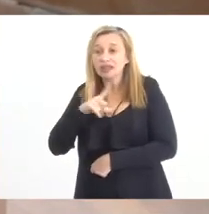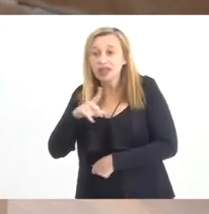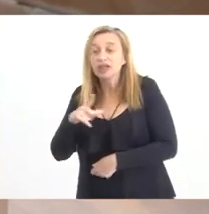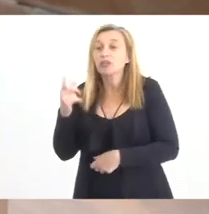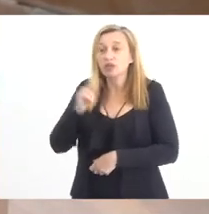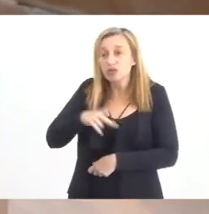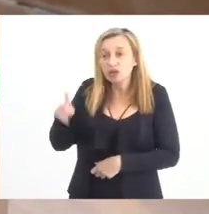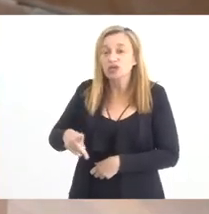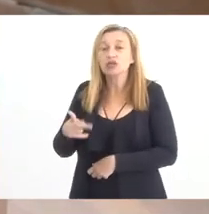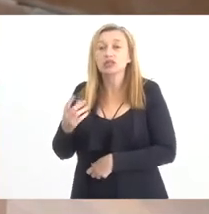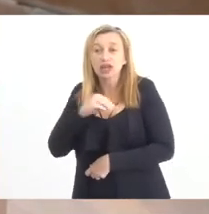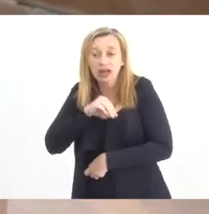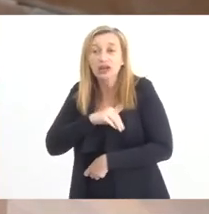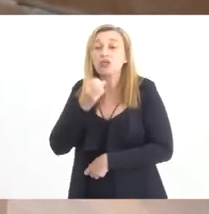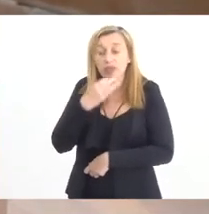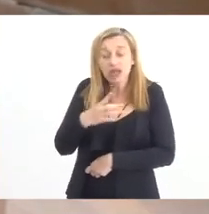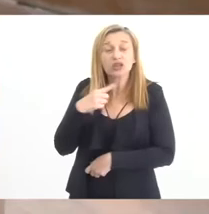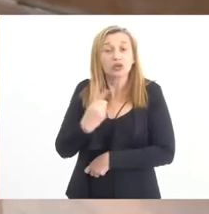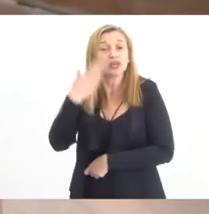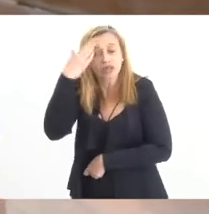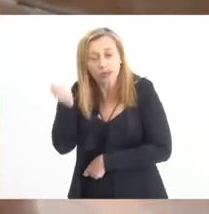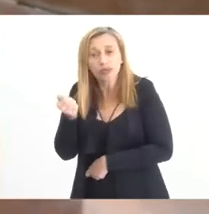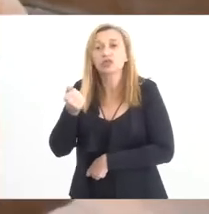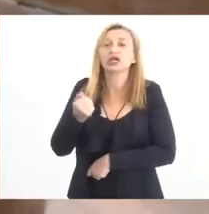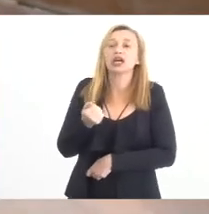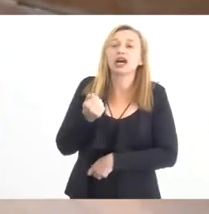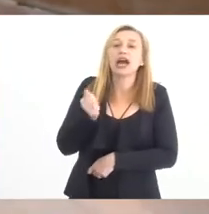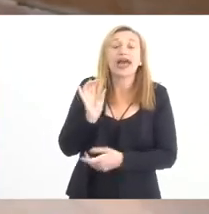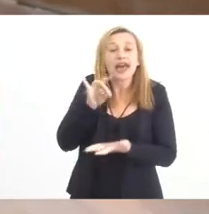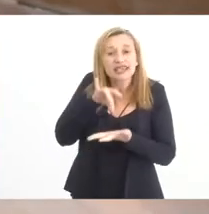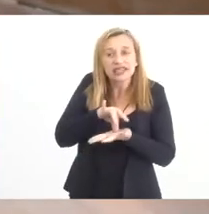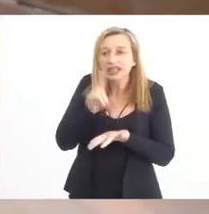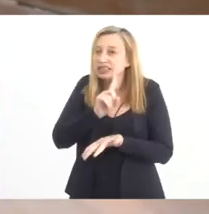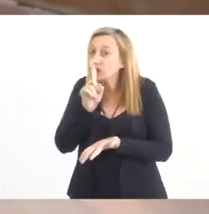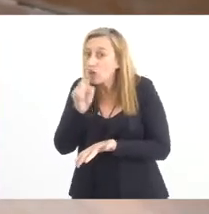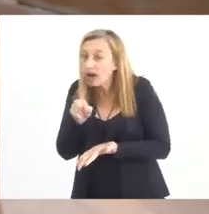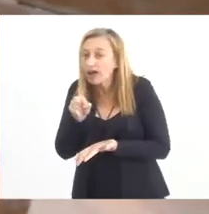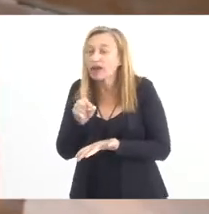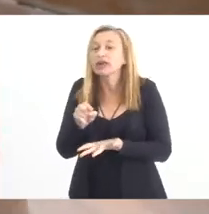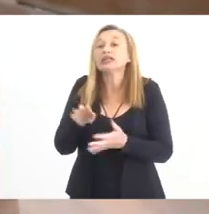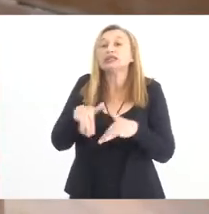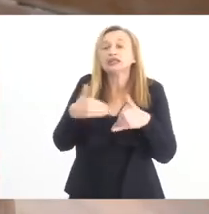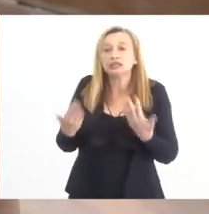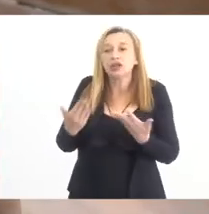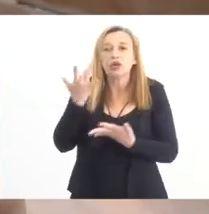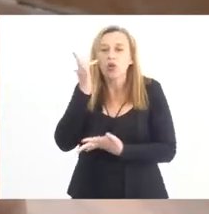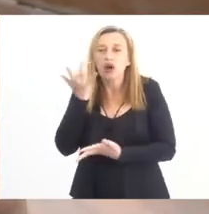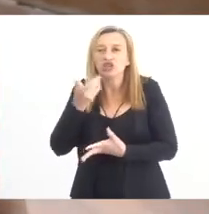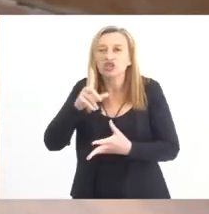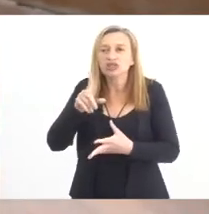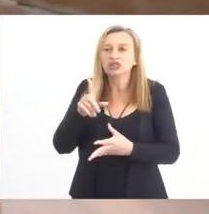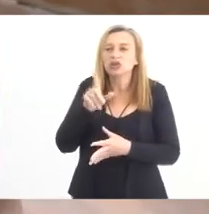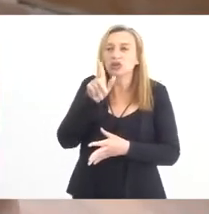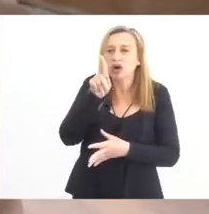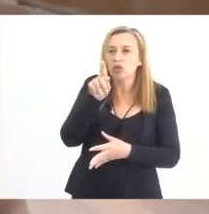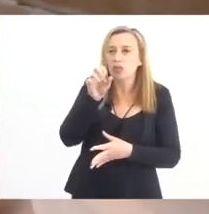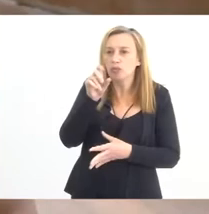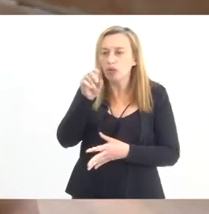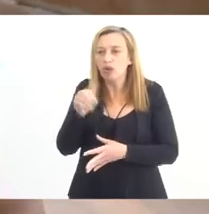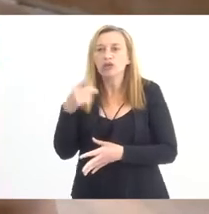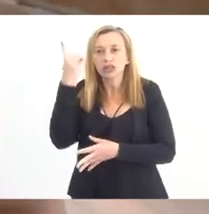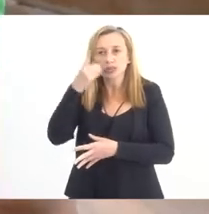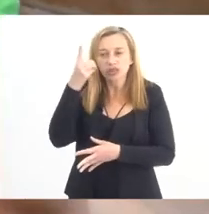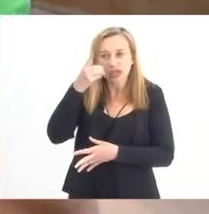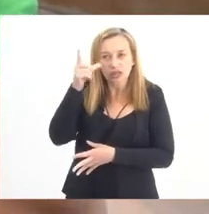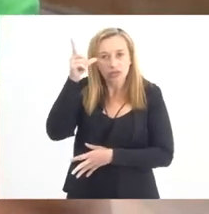tem que ganhar bem, a gente sabe disso, a gente sabe que a realidade não é essa. Então, eu acho que se colocar um polo, deputada Lucinha,